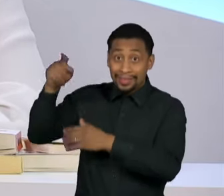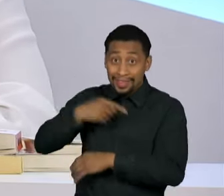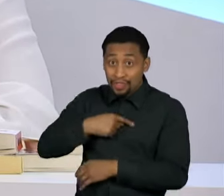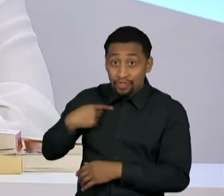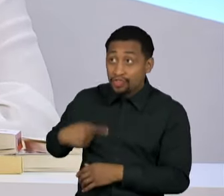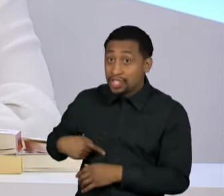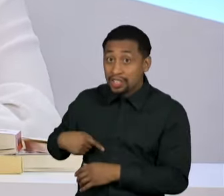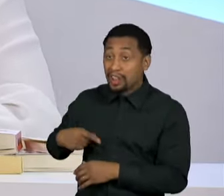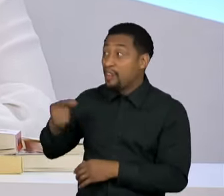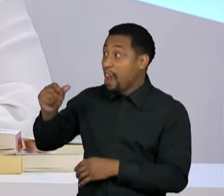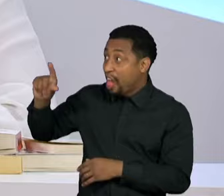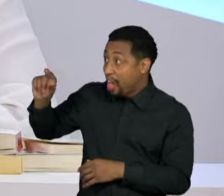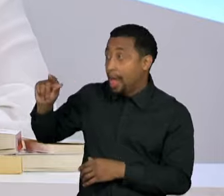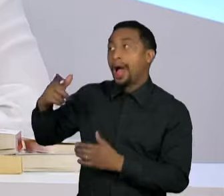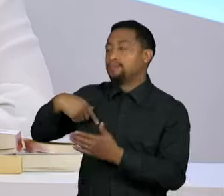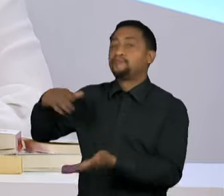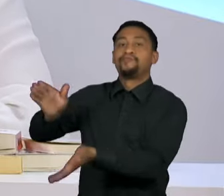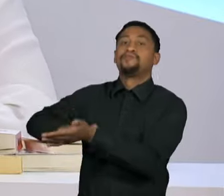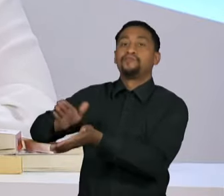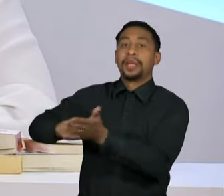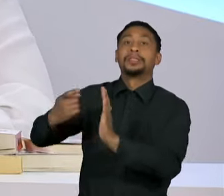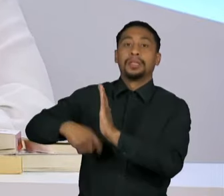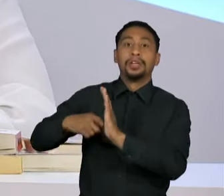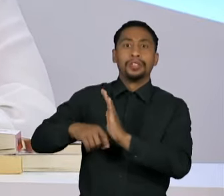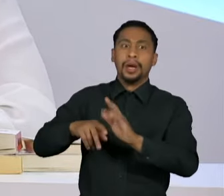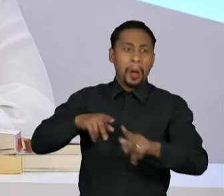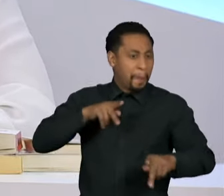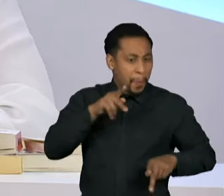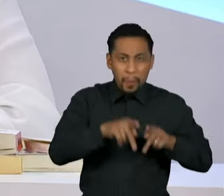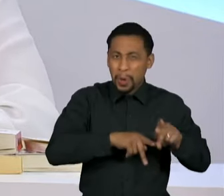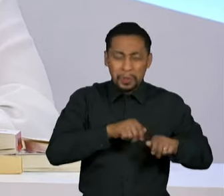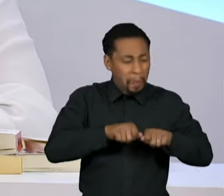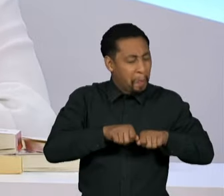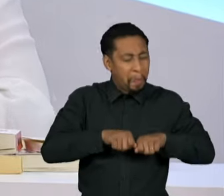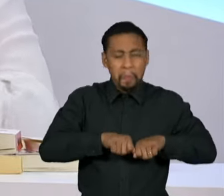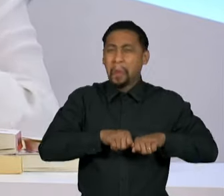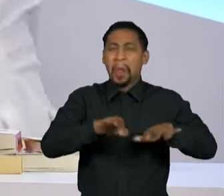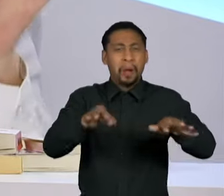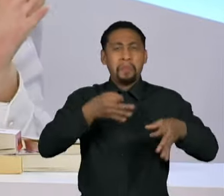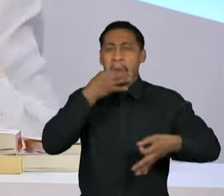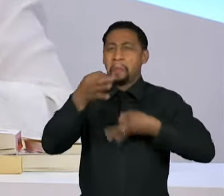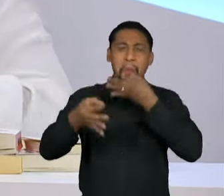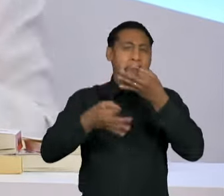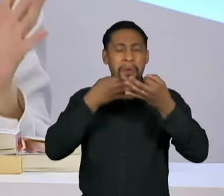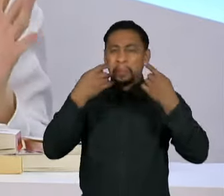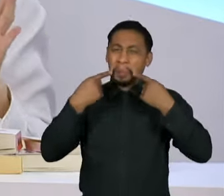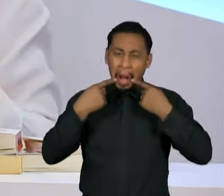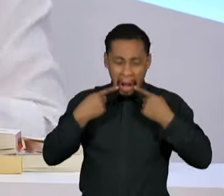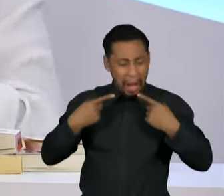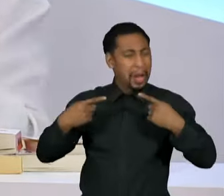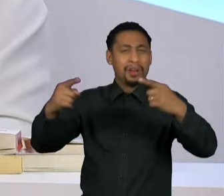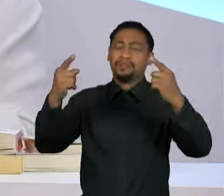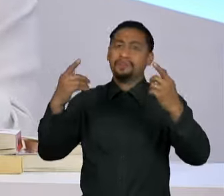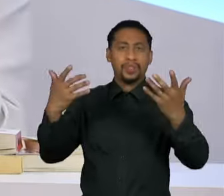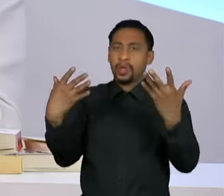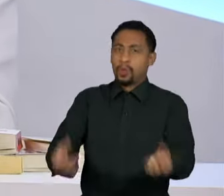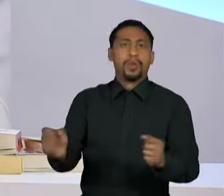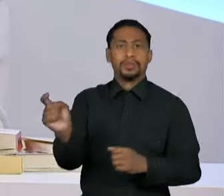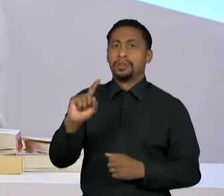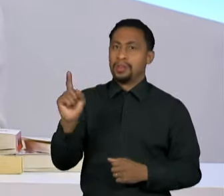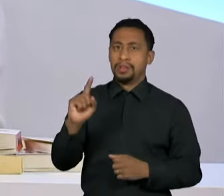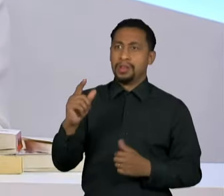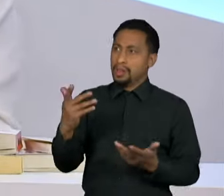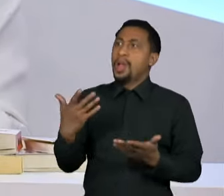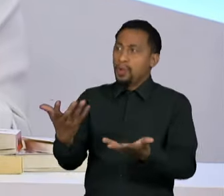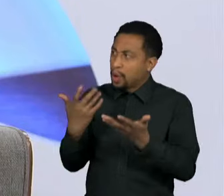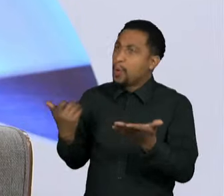isso teve um impacto imediato de impopularidade nas redes. As redes se manifestaram rapidamente dizendo, não, a gente